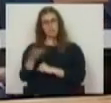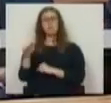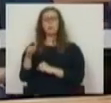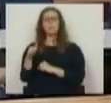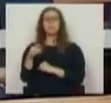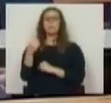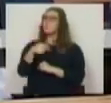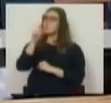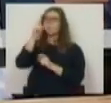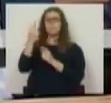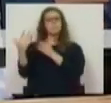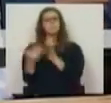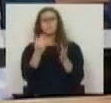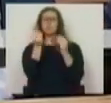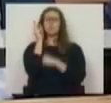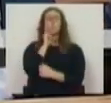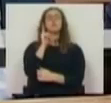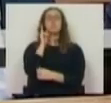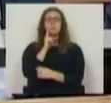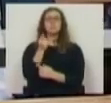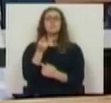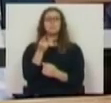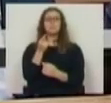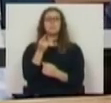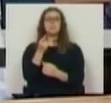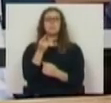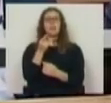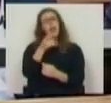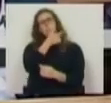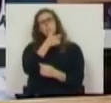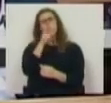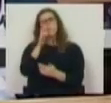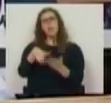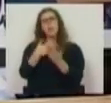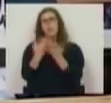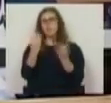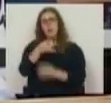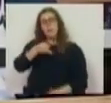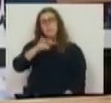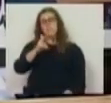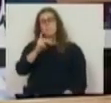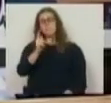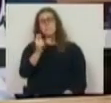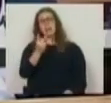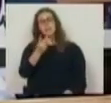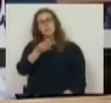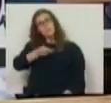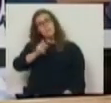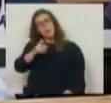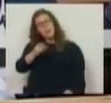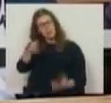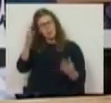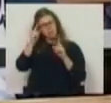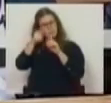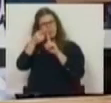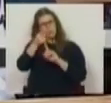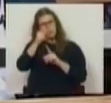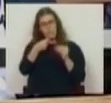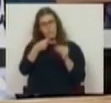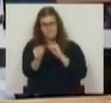Tivemos também um momento muito importante, que foi a garantia de que o PrevPAP, um programa de regularização de